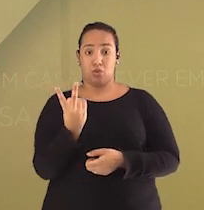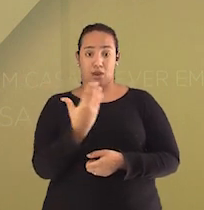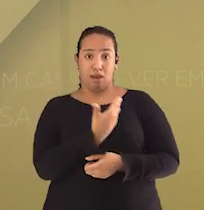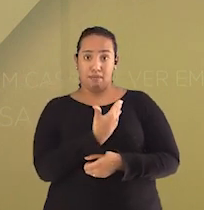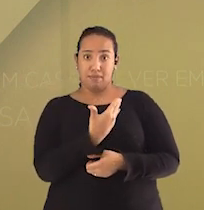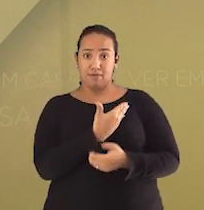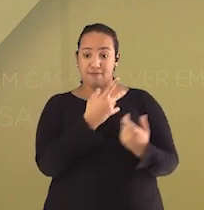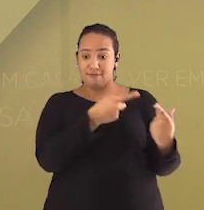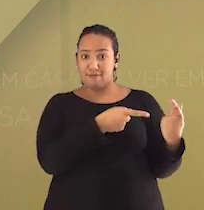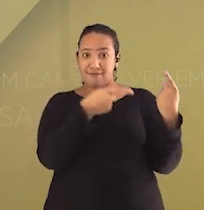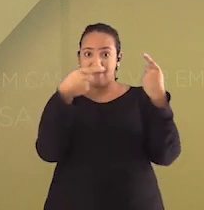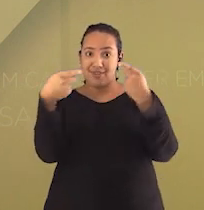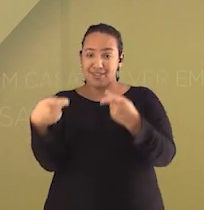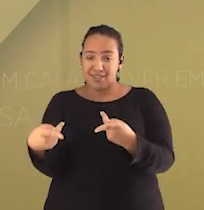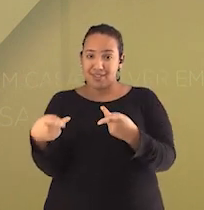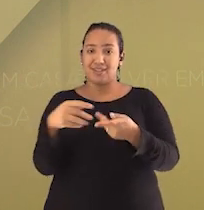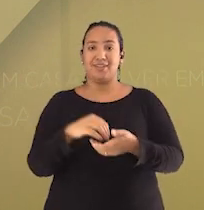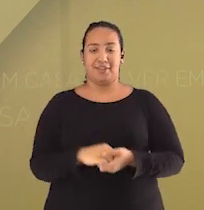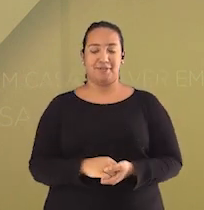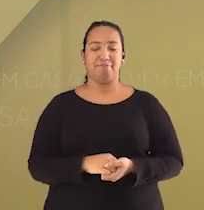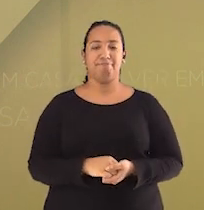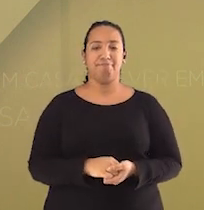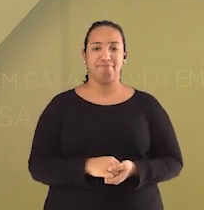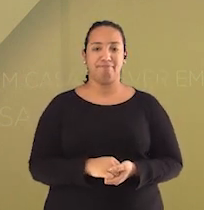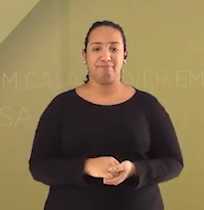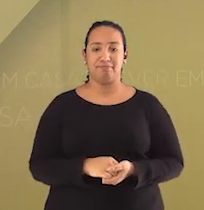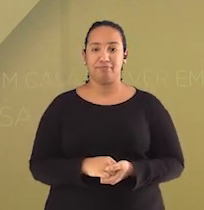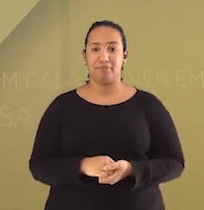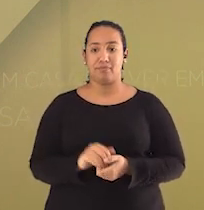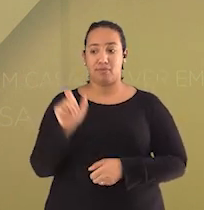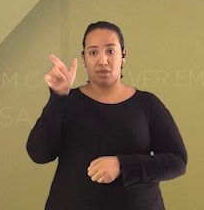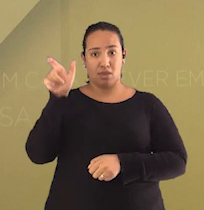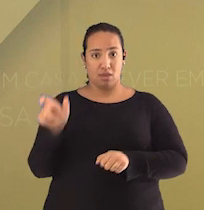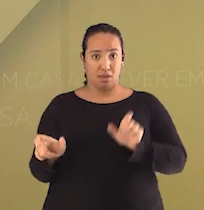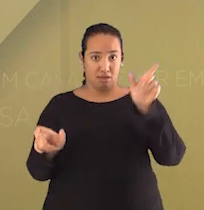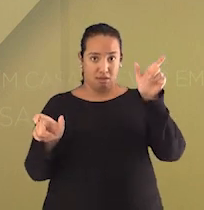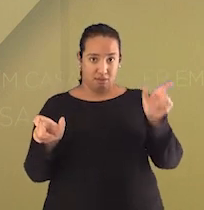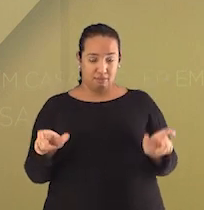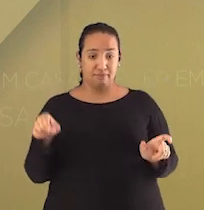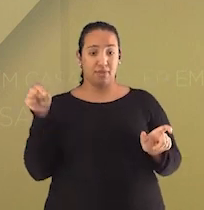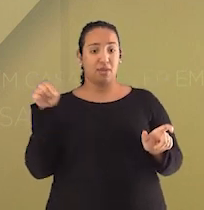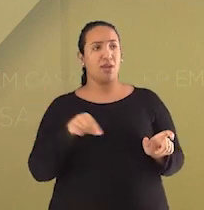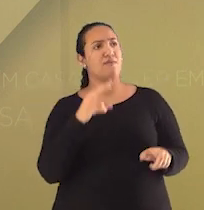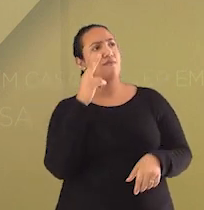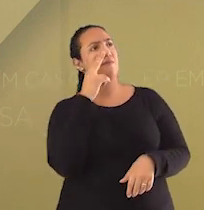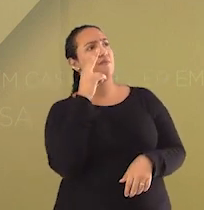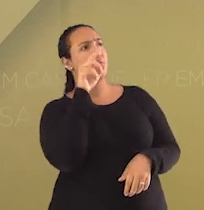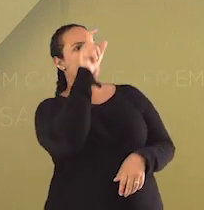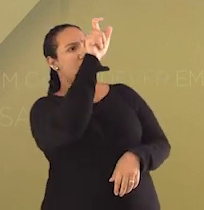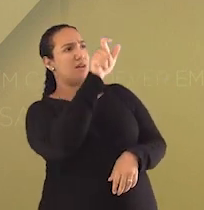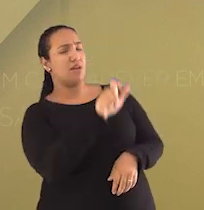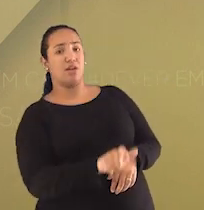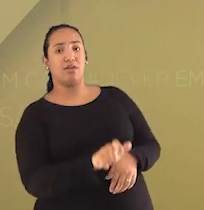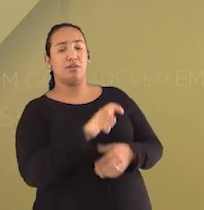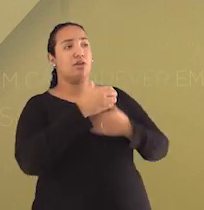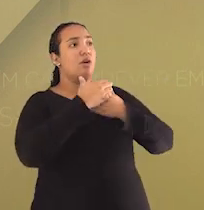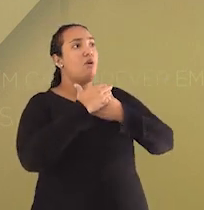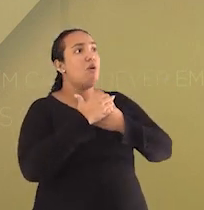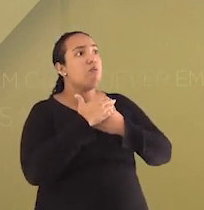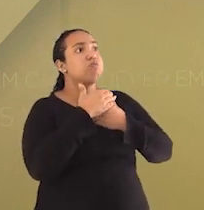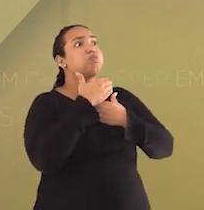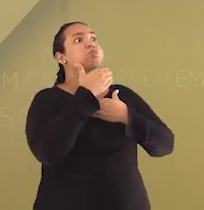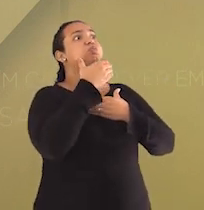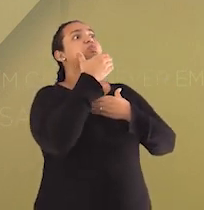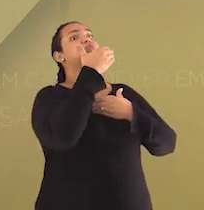vez, Brian e Zack. Daí, Zack vê uma girafa e diz: "What a big neck!